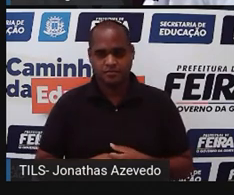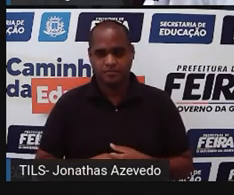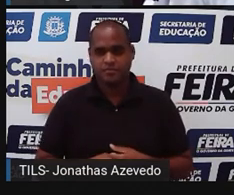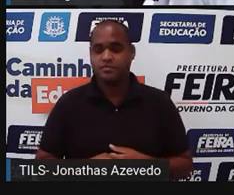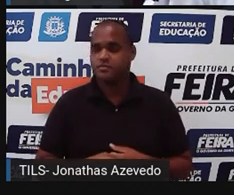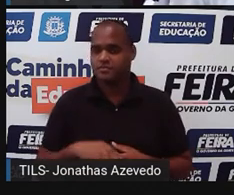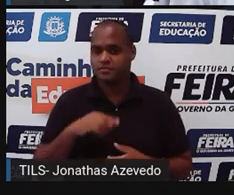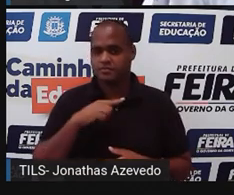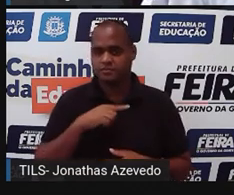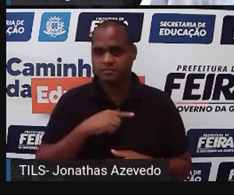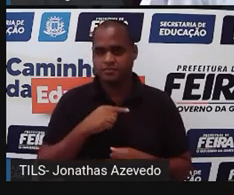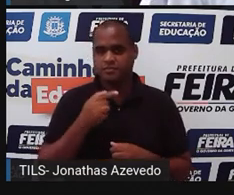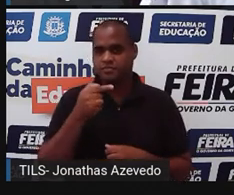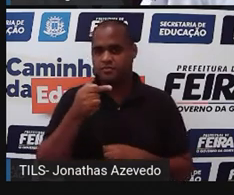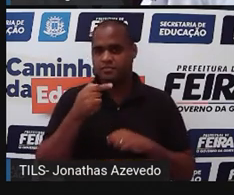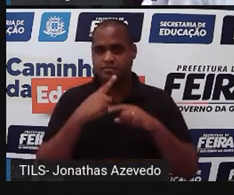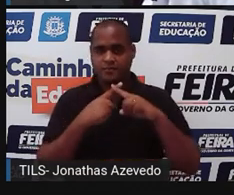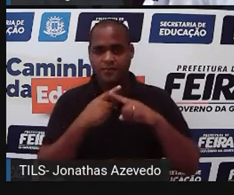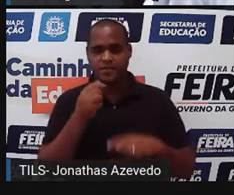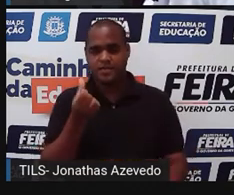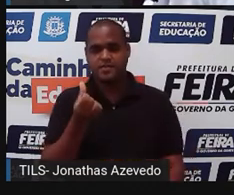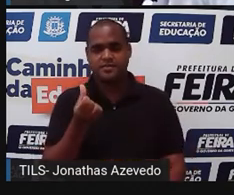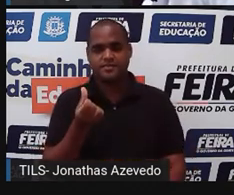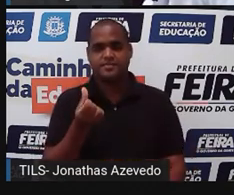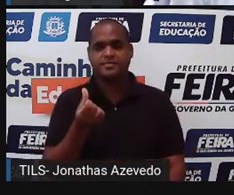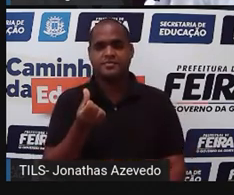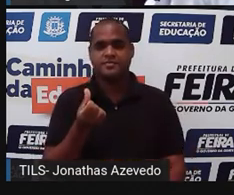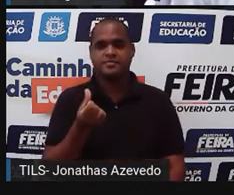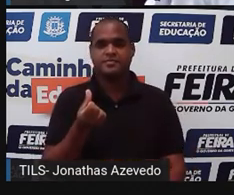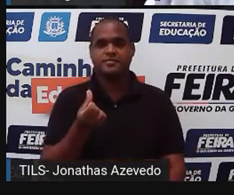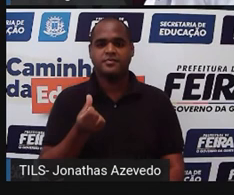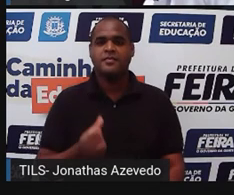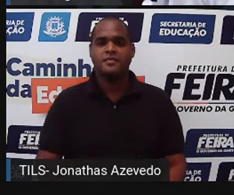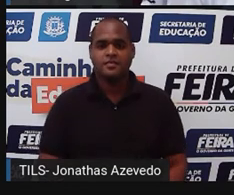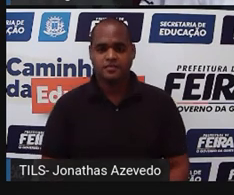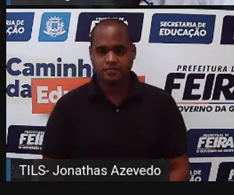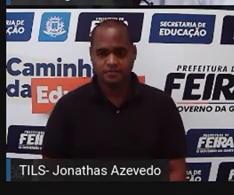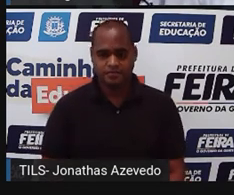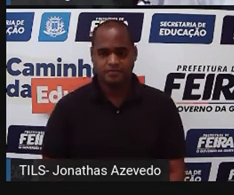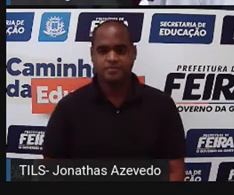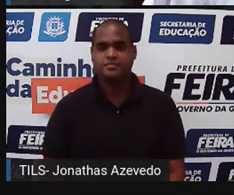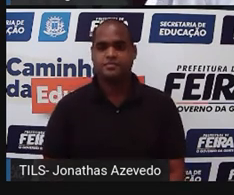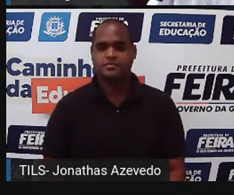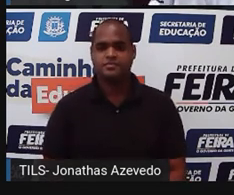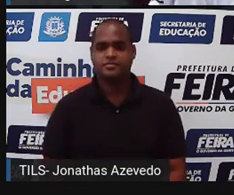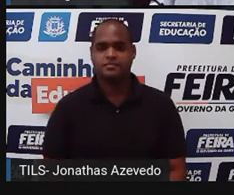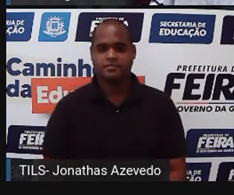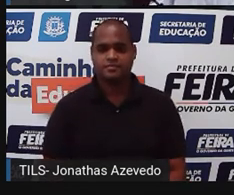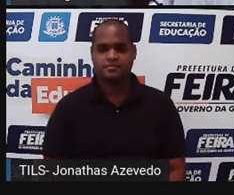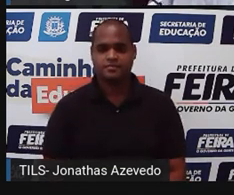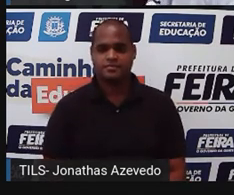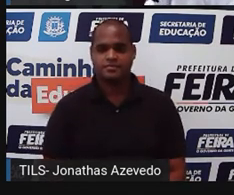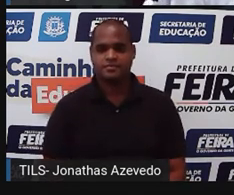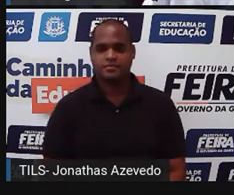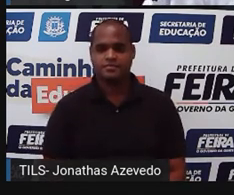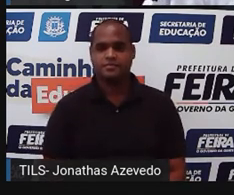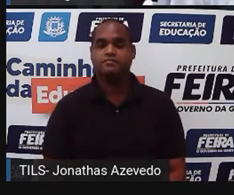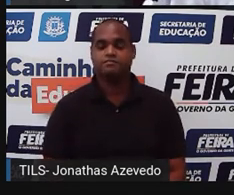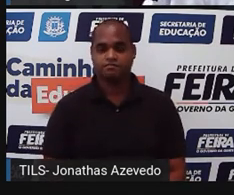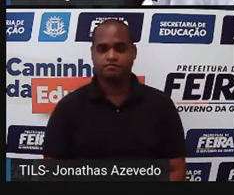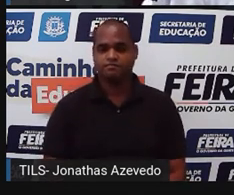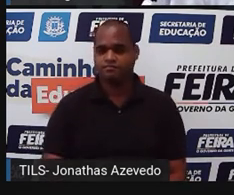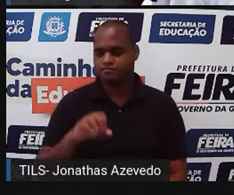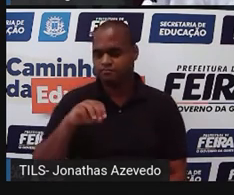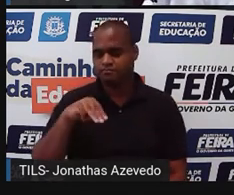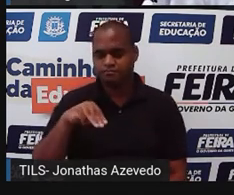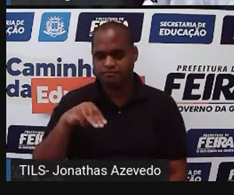17 x altura 6 cm eu vou multiplicar 7cm vezes seis centímetros